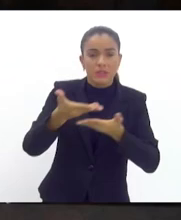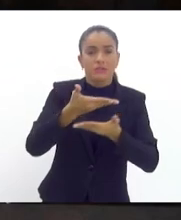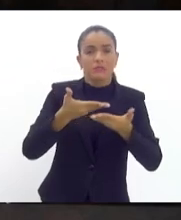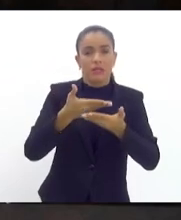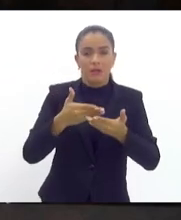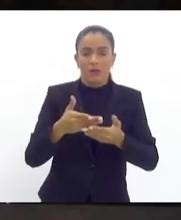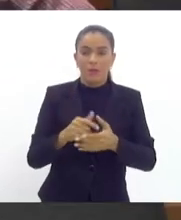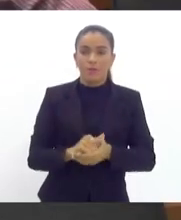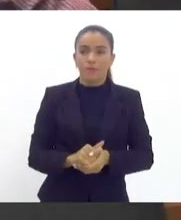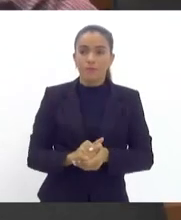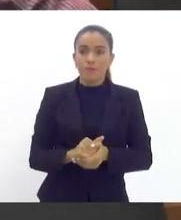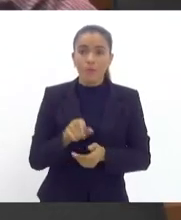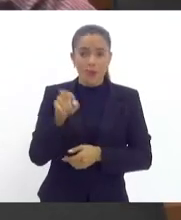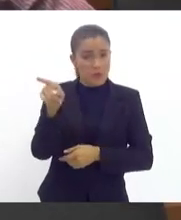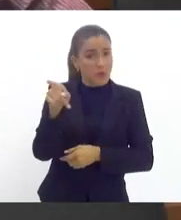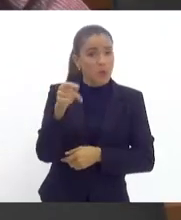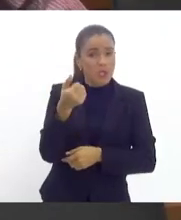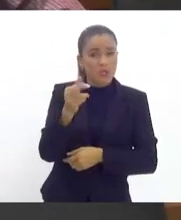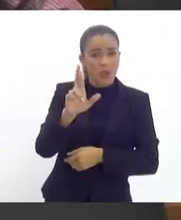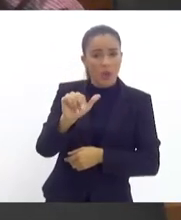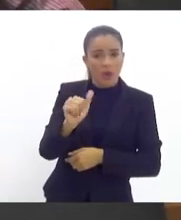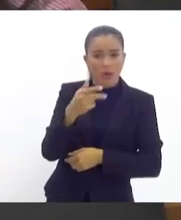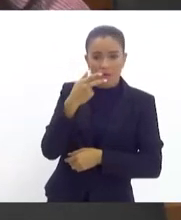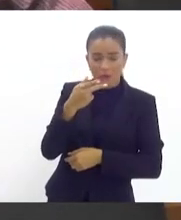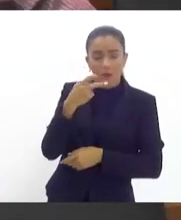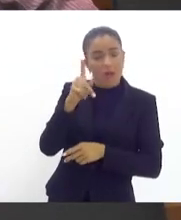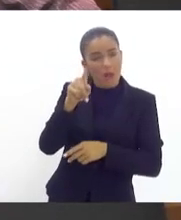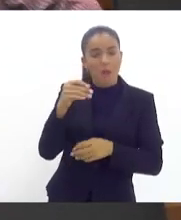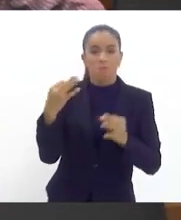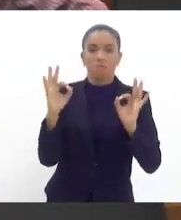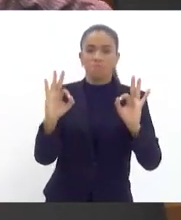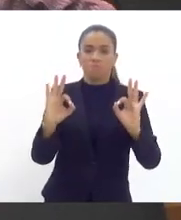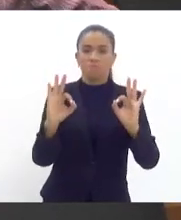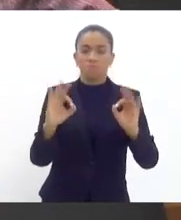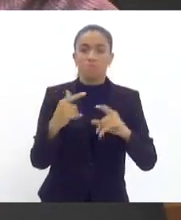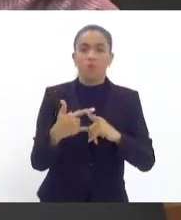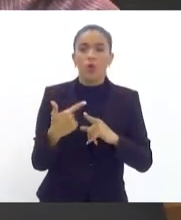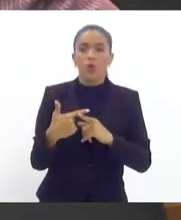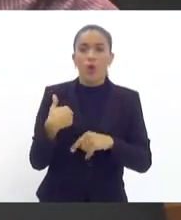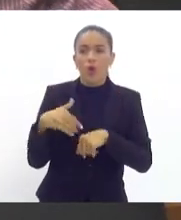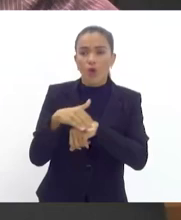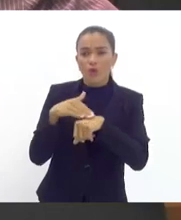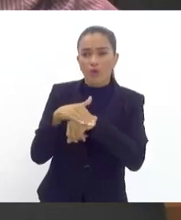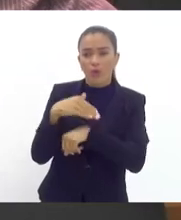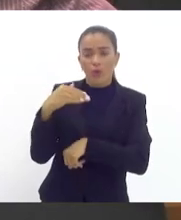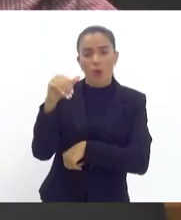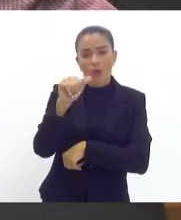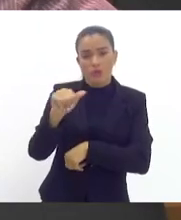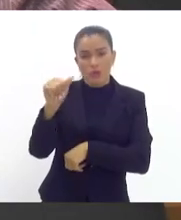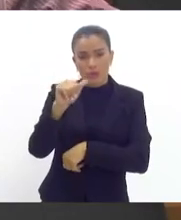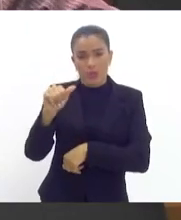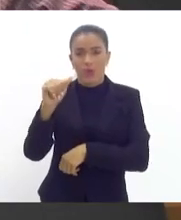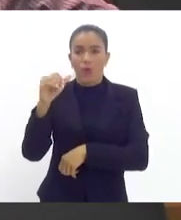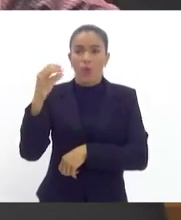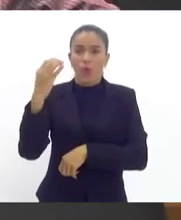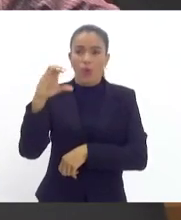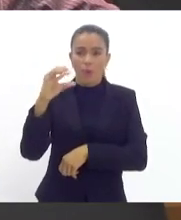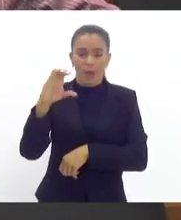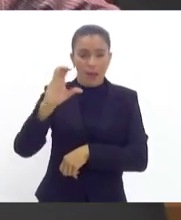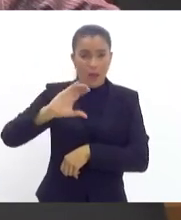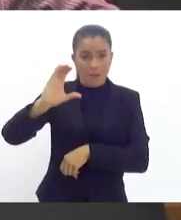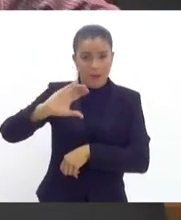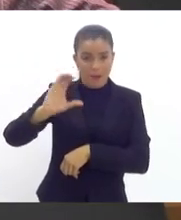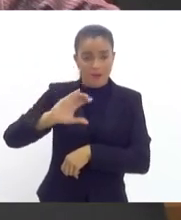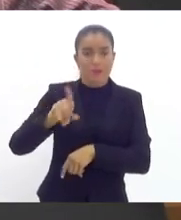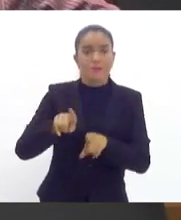e o que a senhora fala é muito apropriado Porque eu tive conversando com a associação de Copacabana Leme Copacabana e com movimento